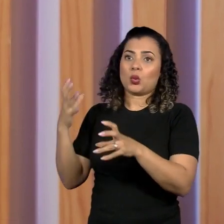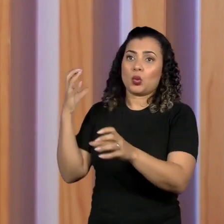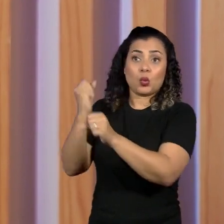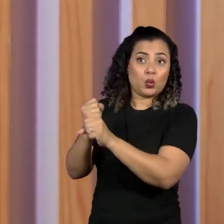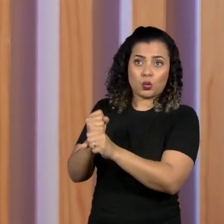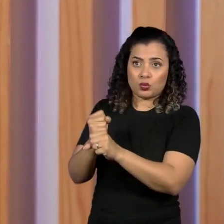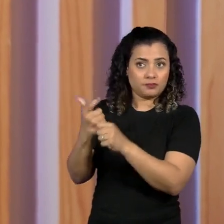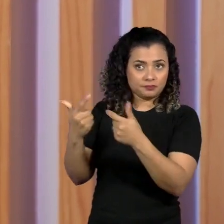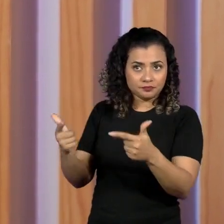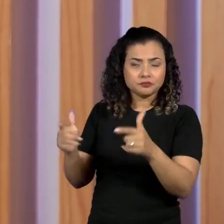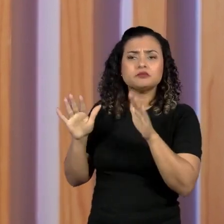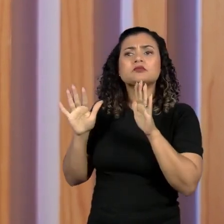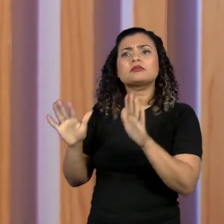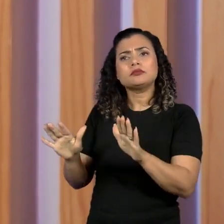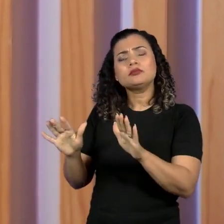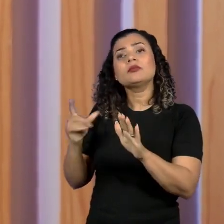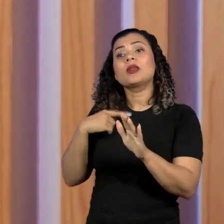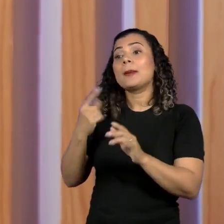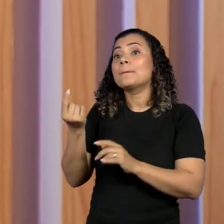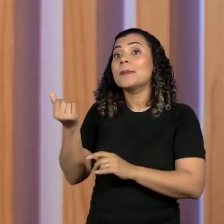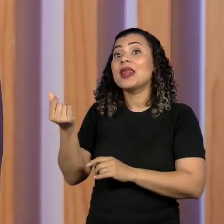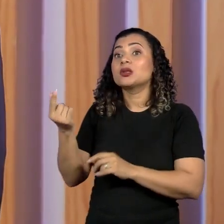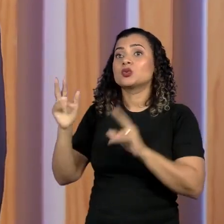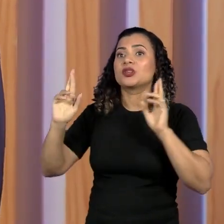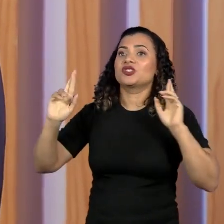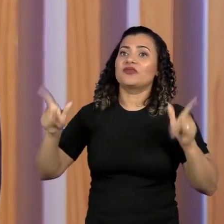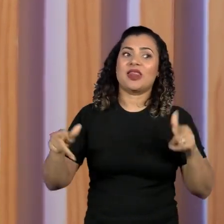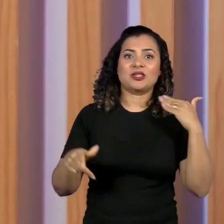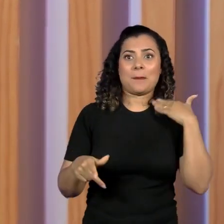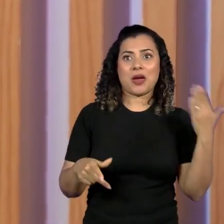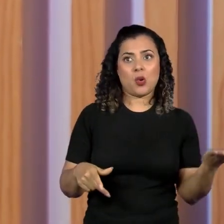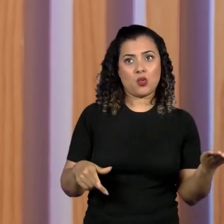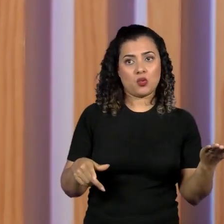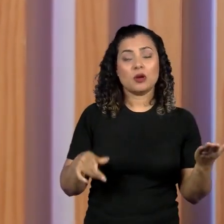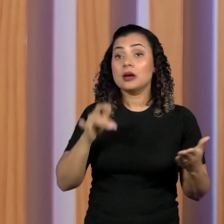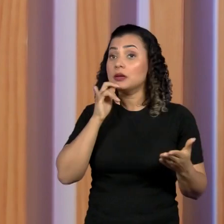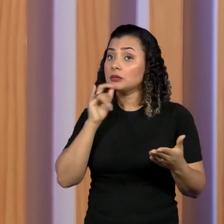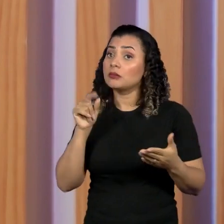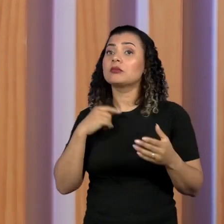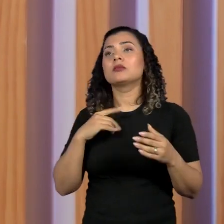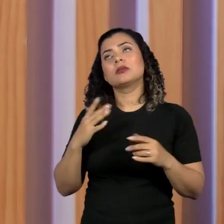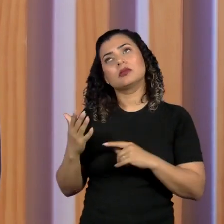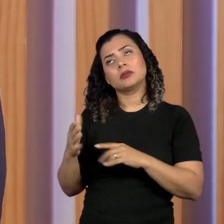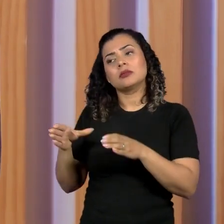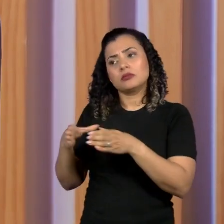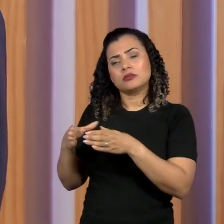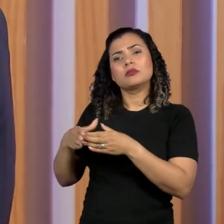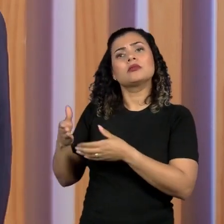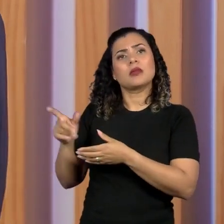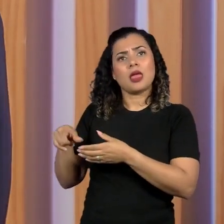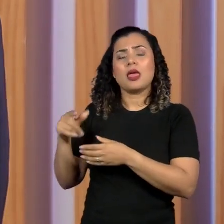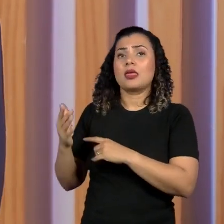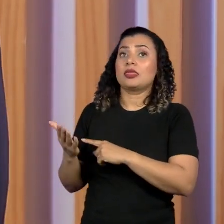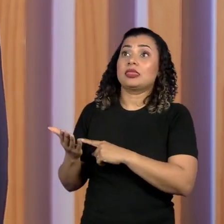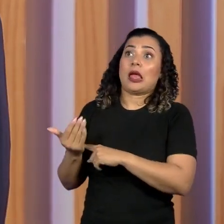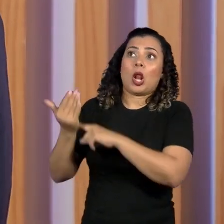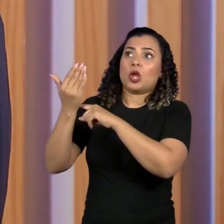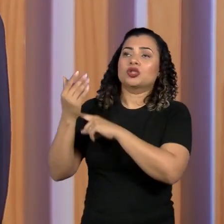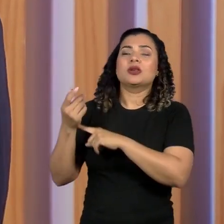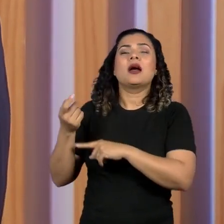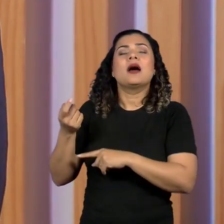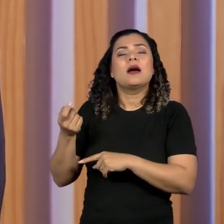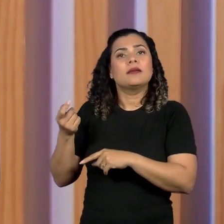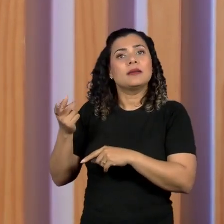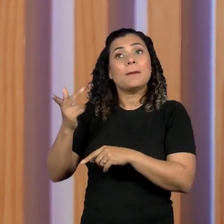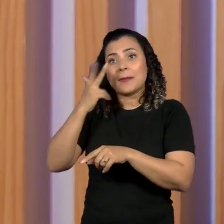a gente já precifica os produtos de uma forma diferente. Claro, tecnologicamente, as cooperativas estão muito para trás ainda dos